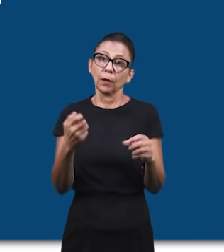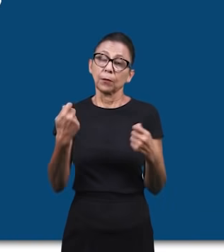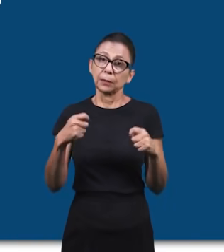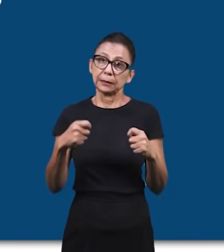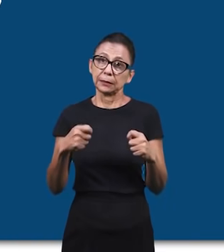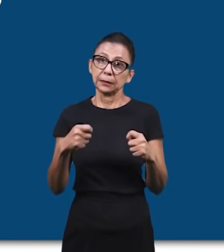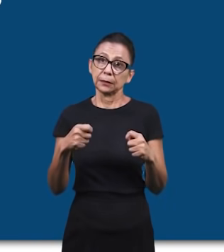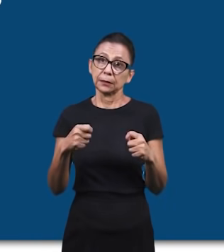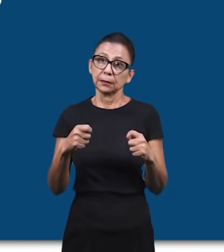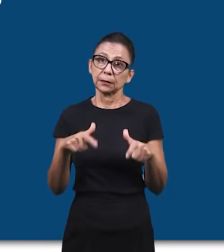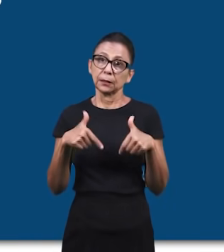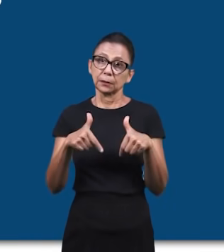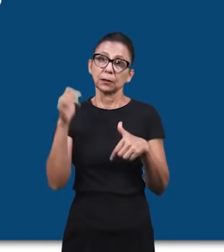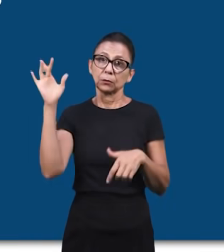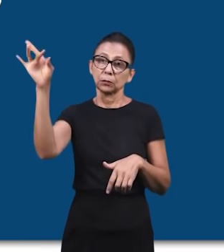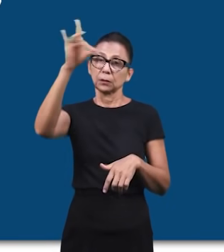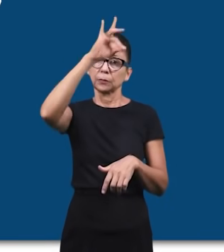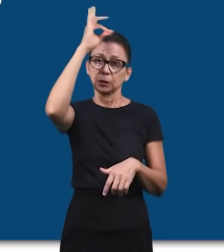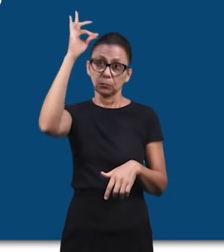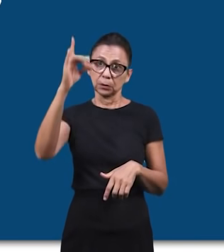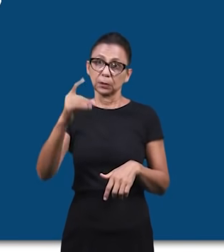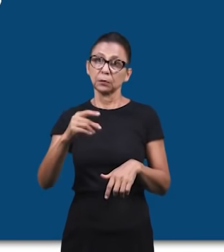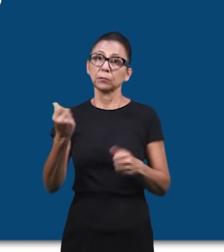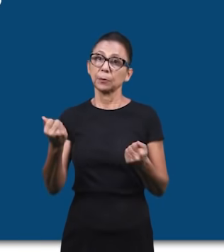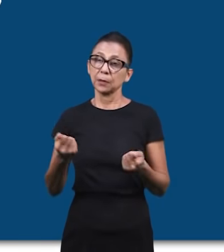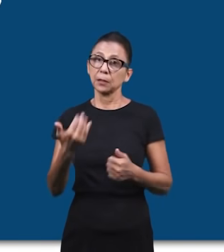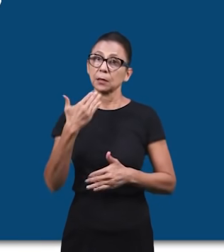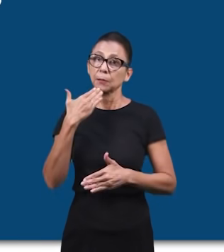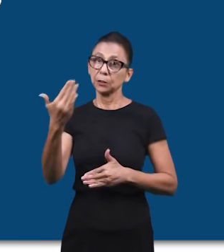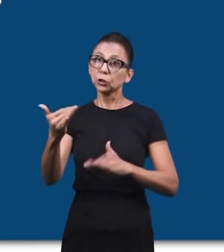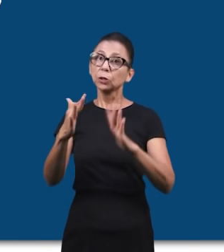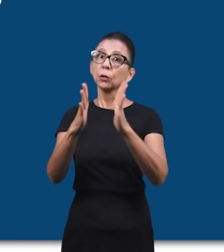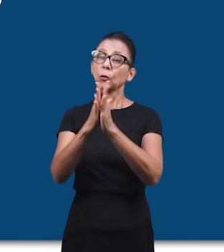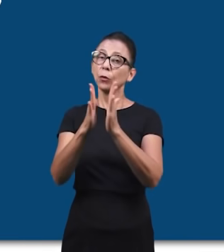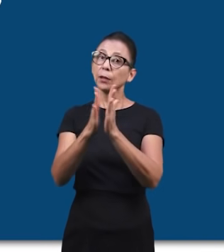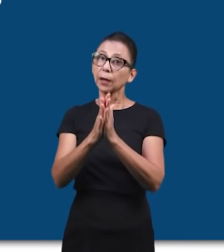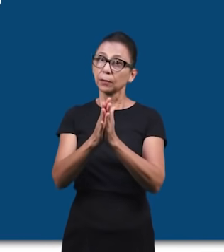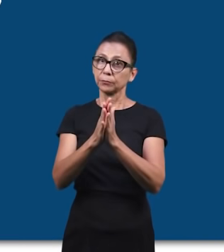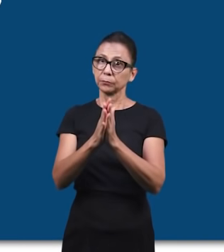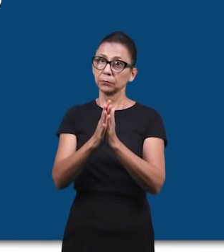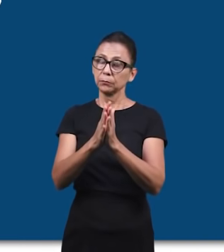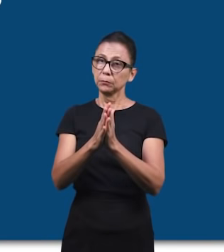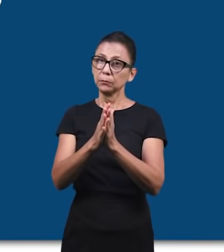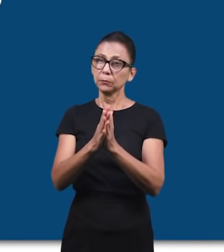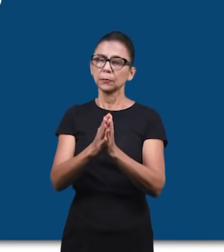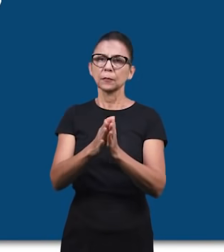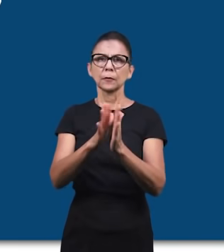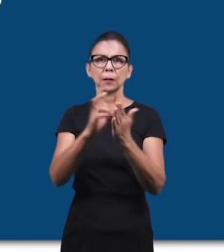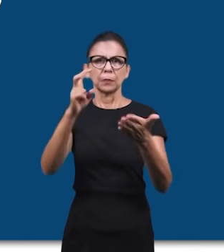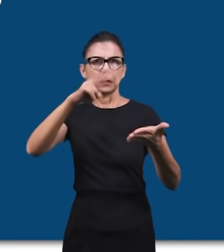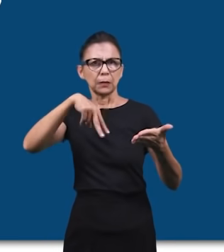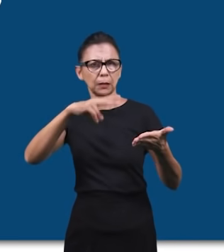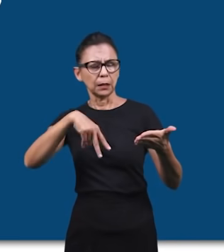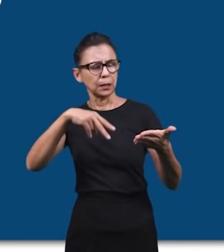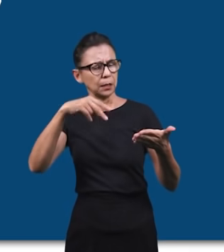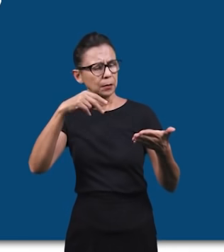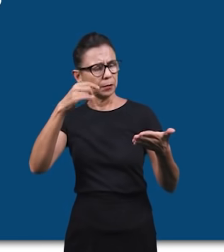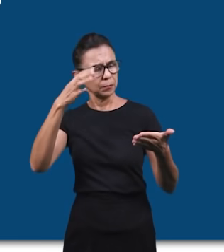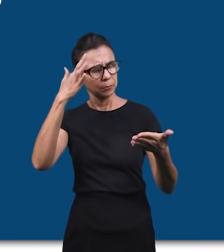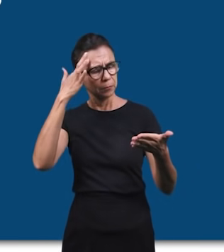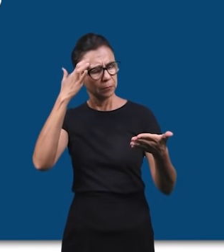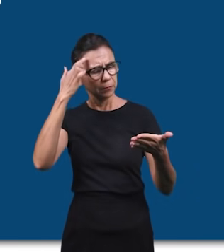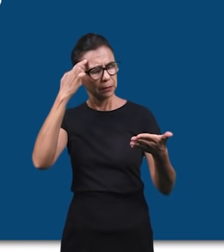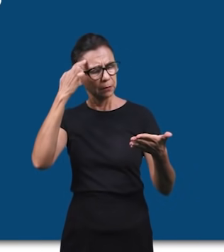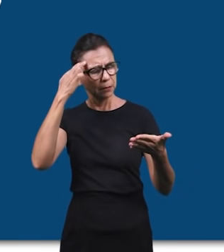pedir. Nossas ações definem nossa fé e o nosso caminhar. Ler a palavra, meditar nela e pedir ao Espírito Santo